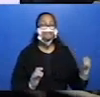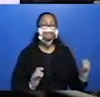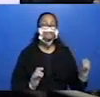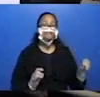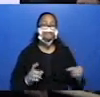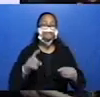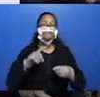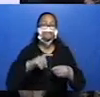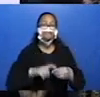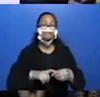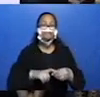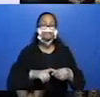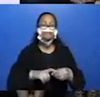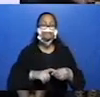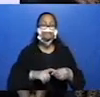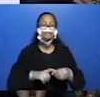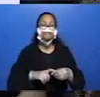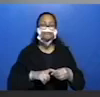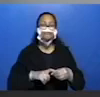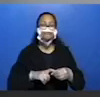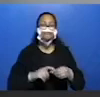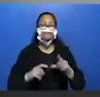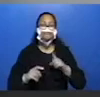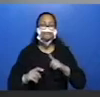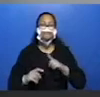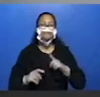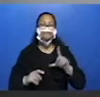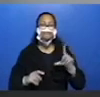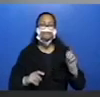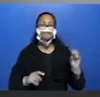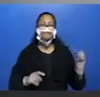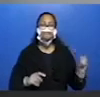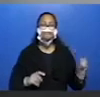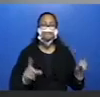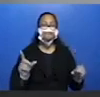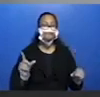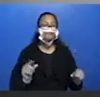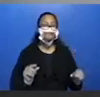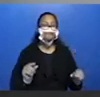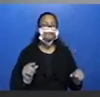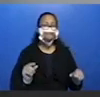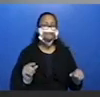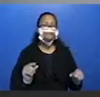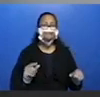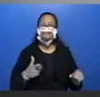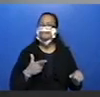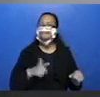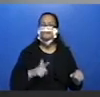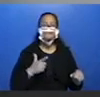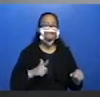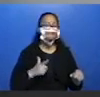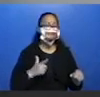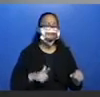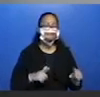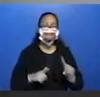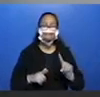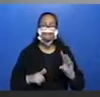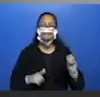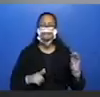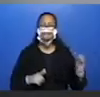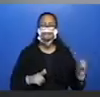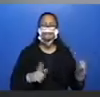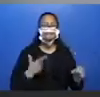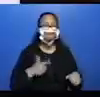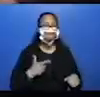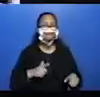20, cabe 100? Não, professor, é menor. Então eu não tenho nenhum grupo de 100 e nenhum grupo